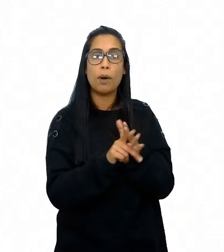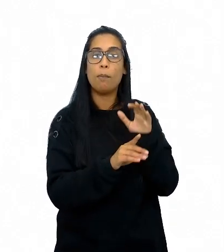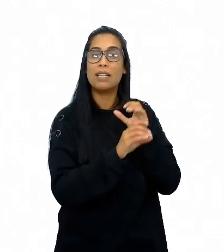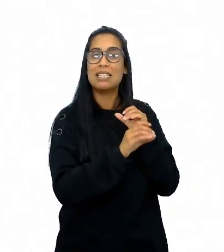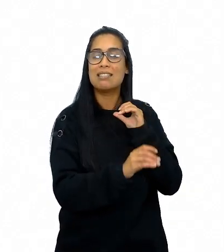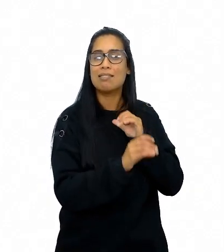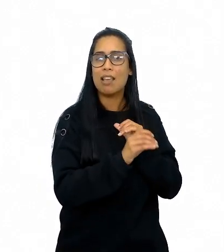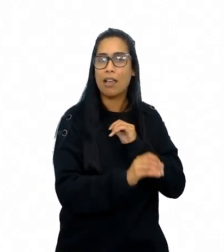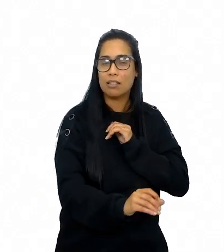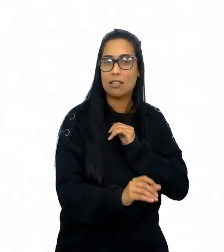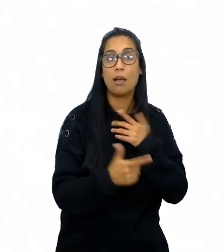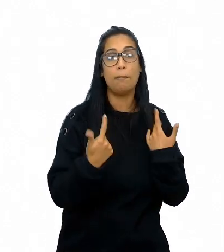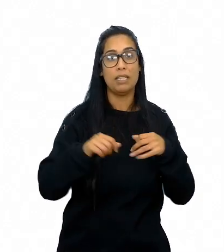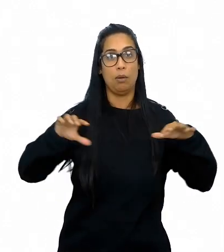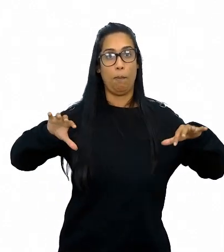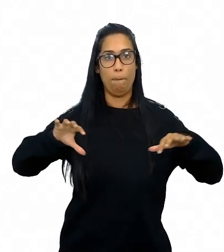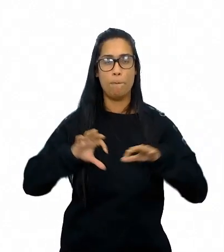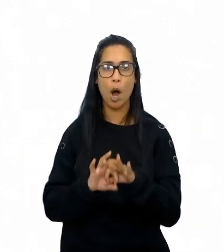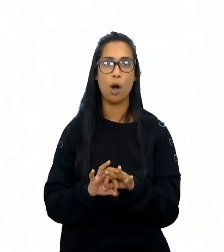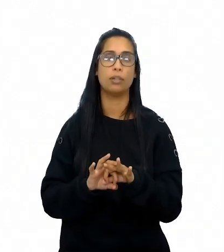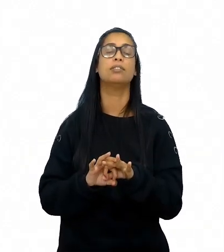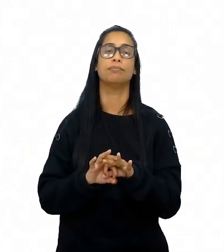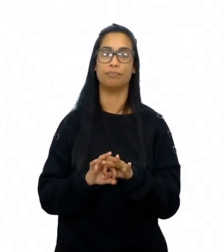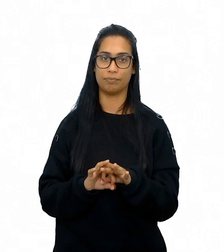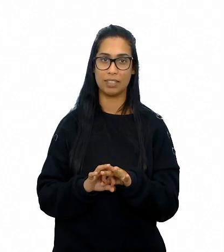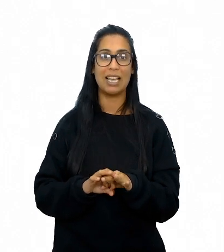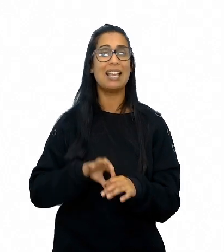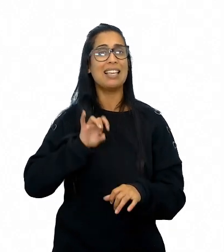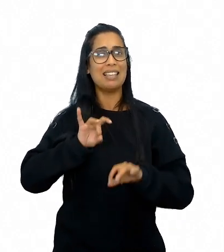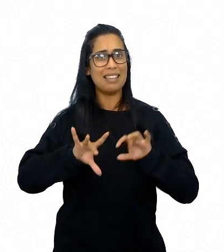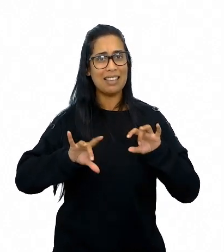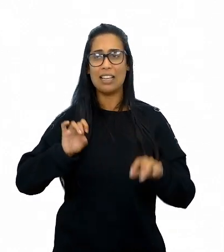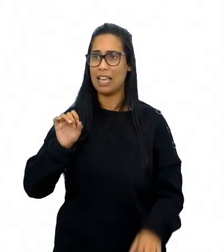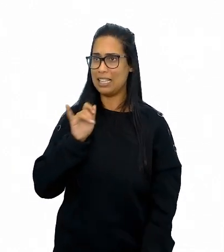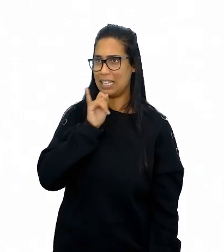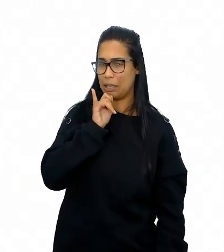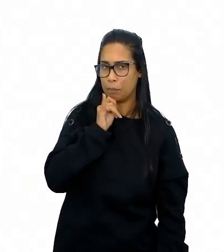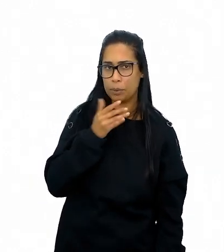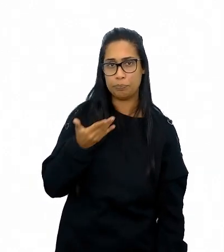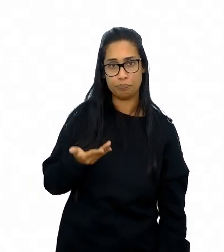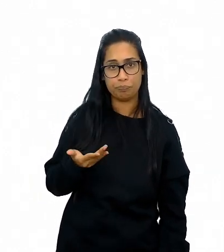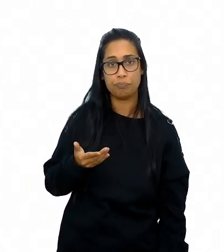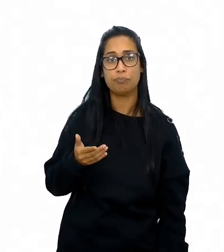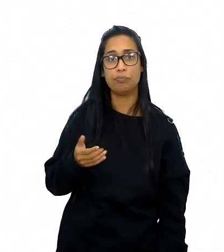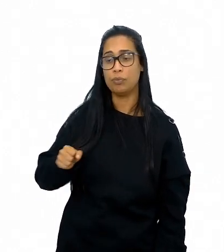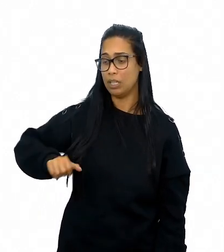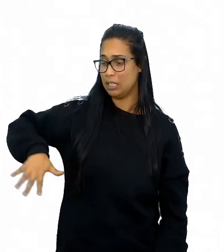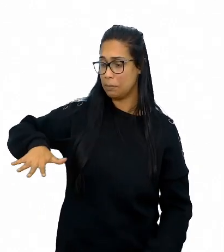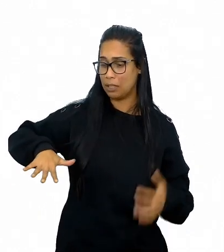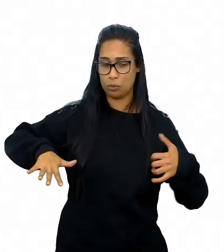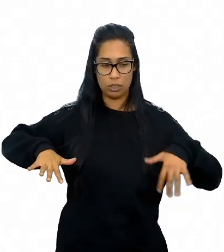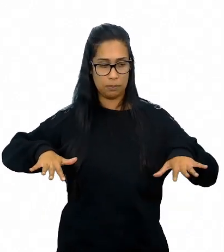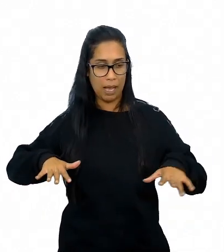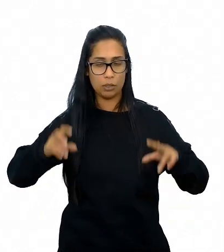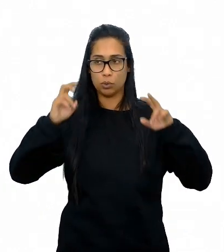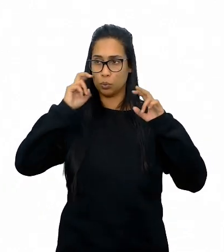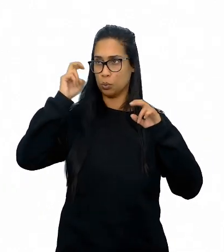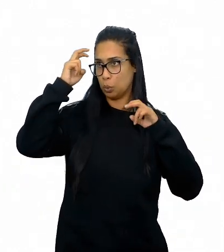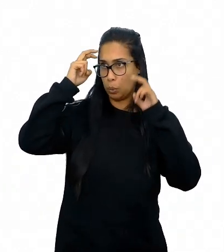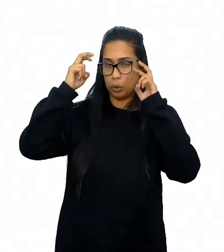sobre isso, possuem suas características e têm em comum esses processos argumentativos.